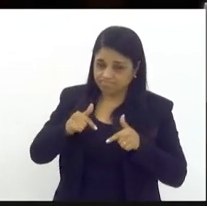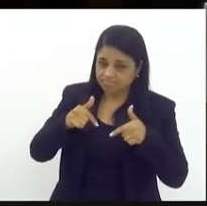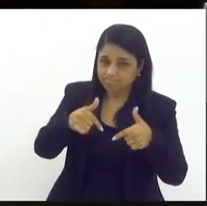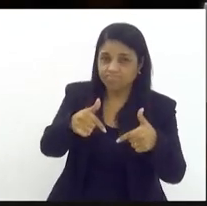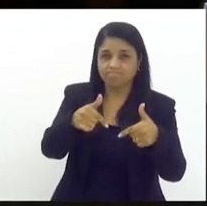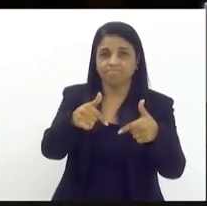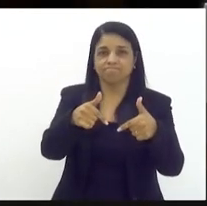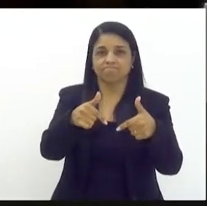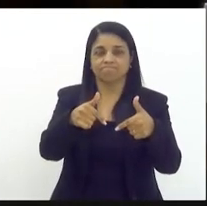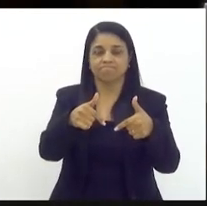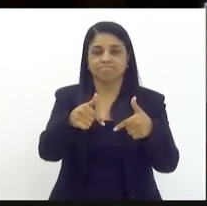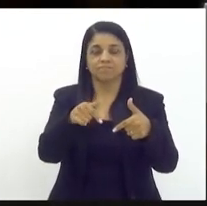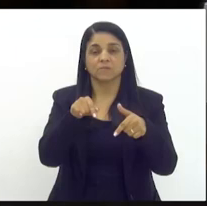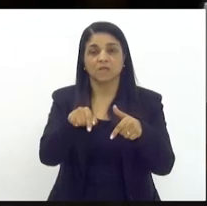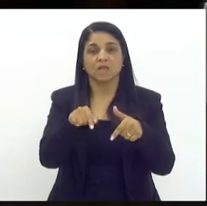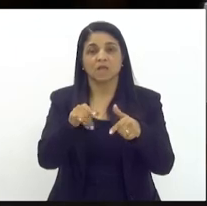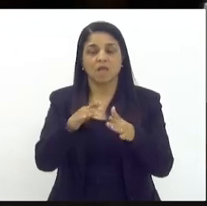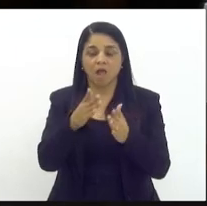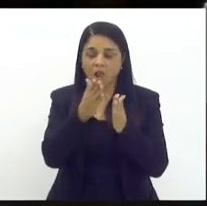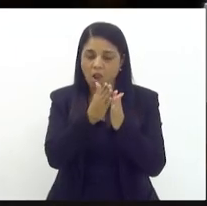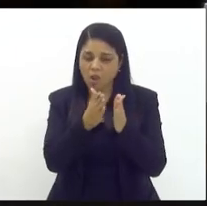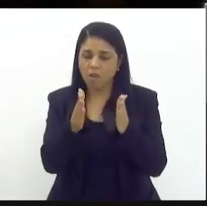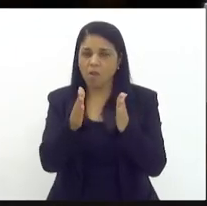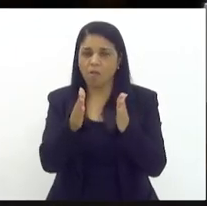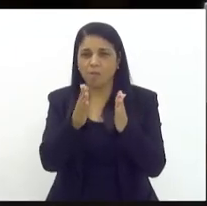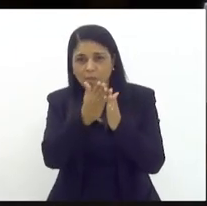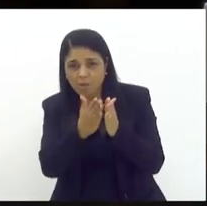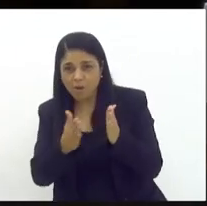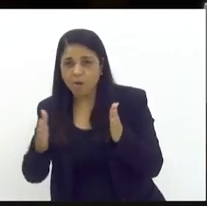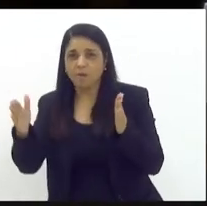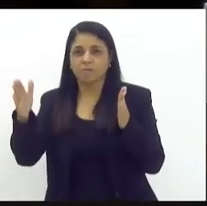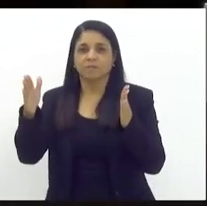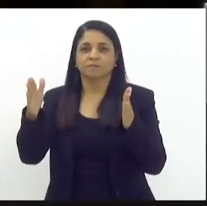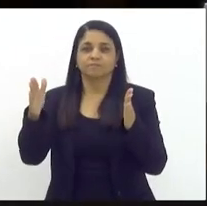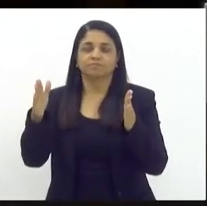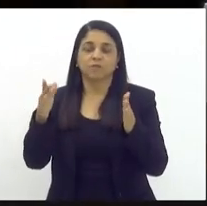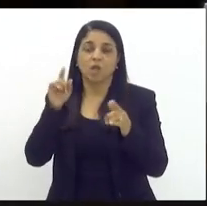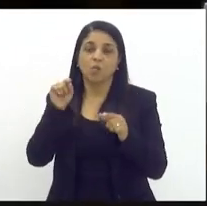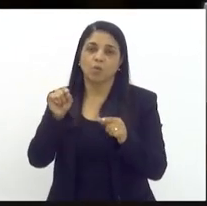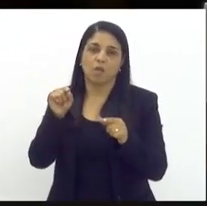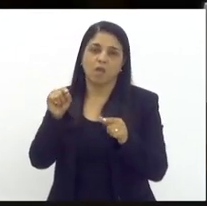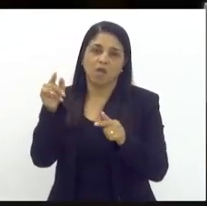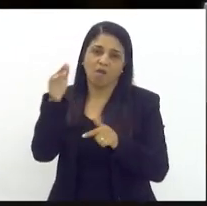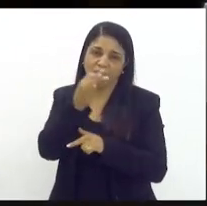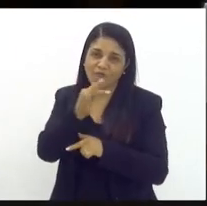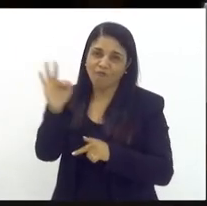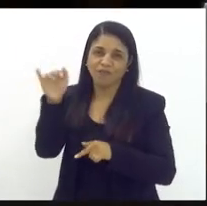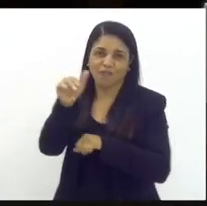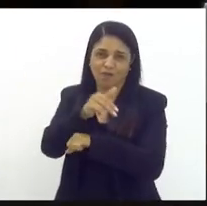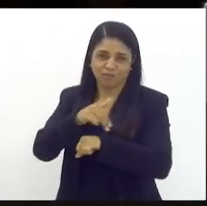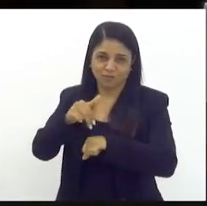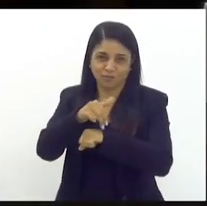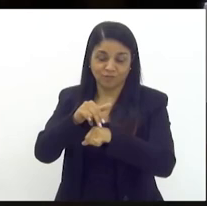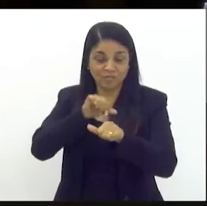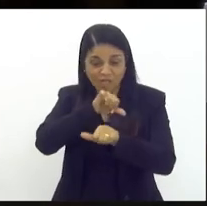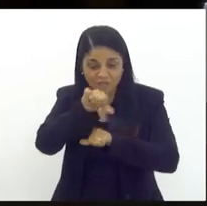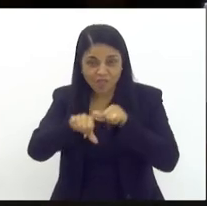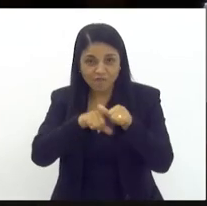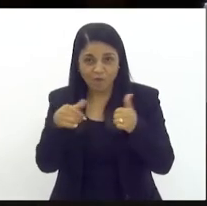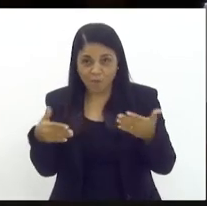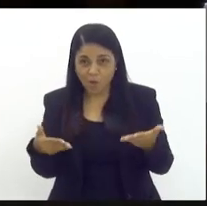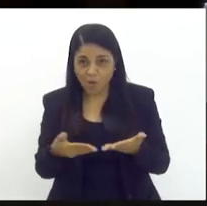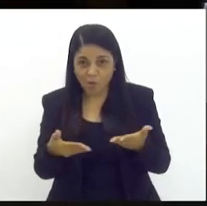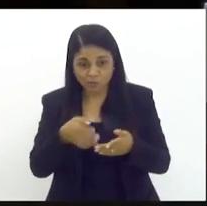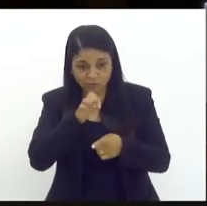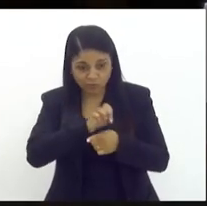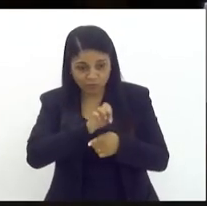prazo sobre desequilíbrio federativo se é que nós vamos vencer isso porque de fato a reforma se fosse de hoje os estados